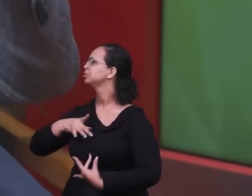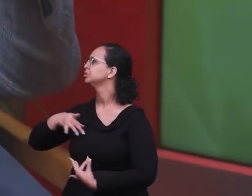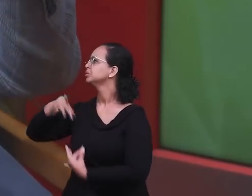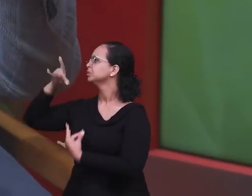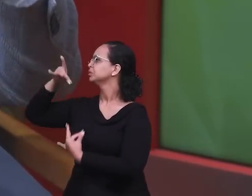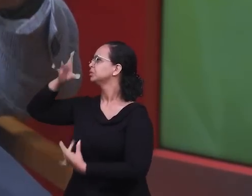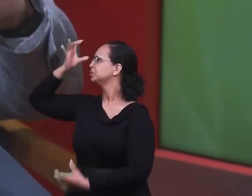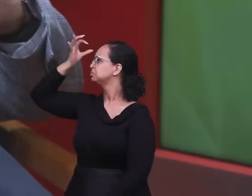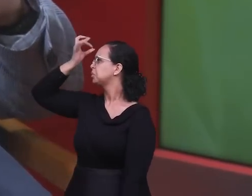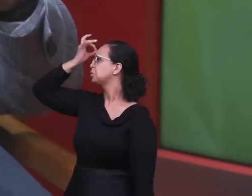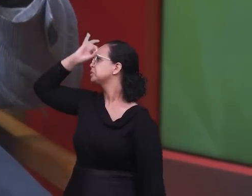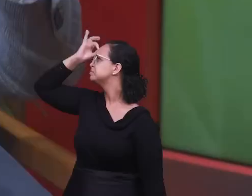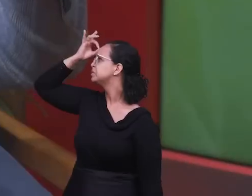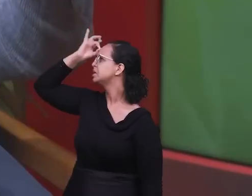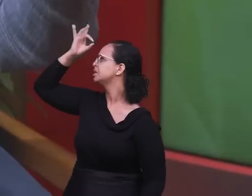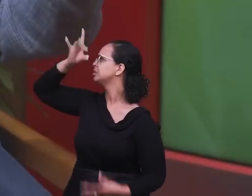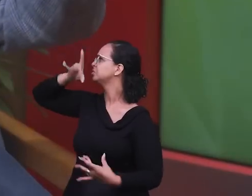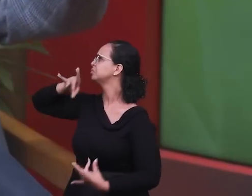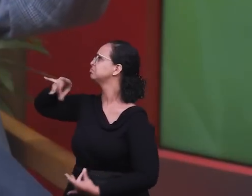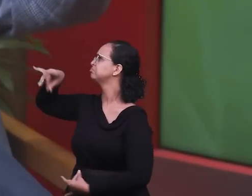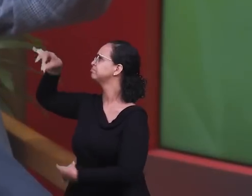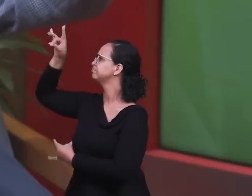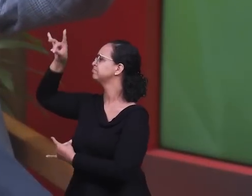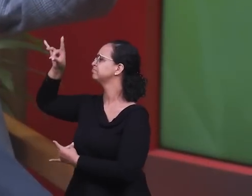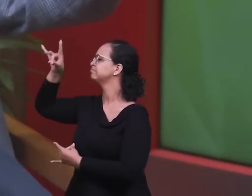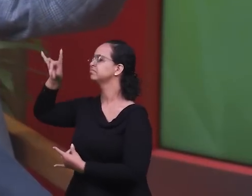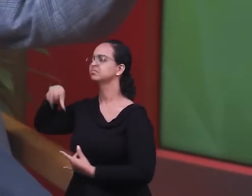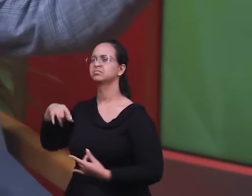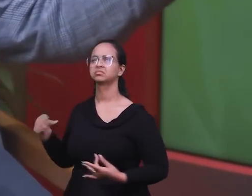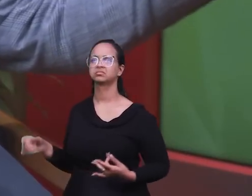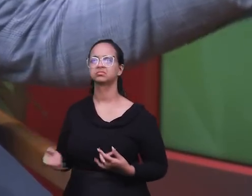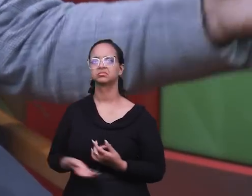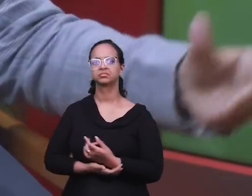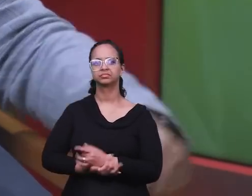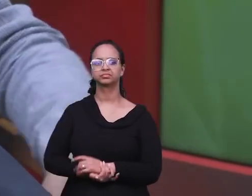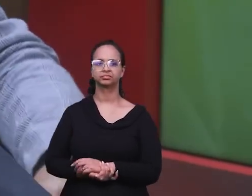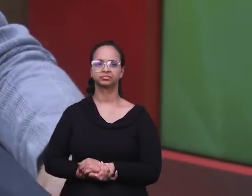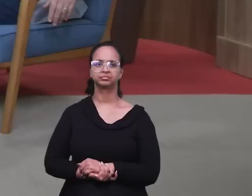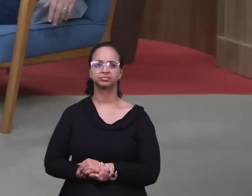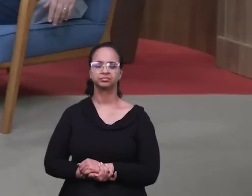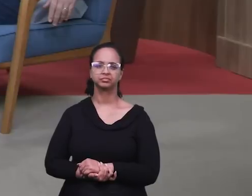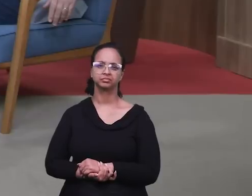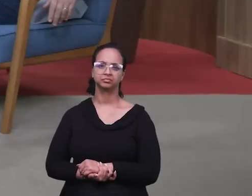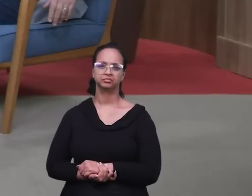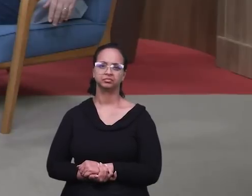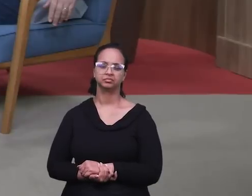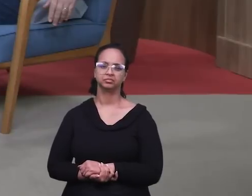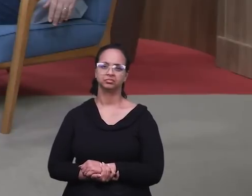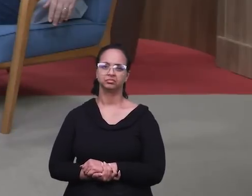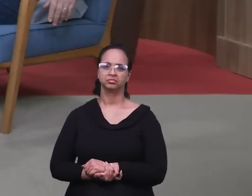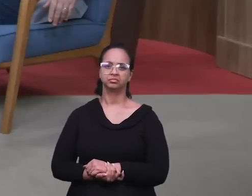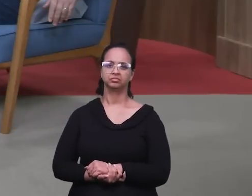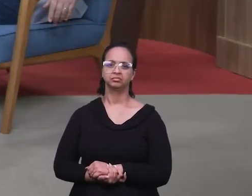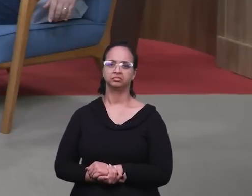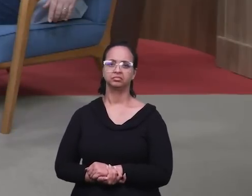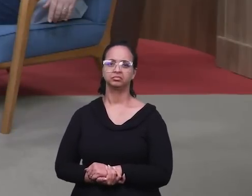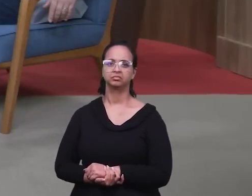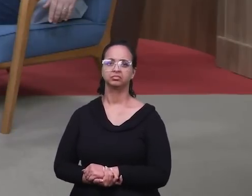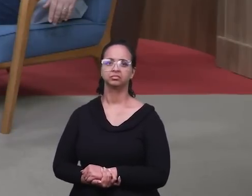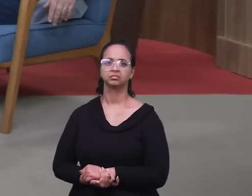meu espírito. Então, o incenso estava se entregando como incenso. Glória a Deus. Se a gente traz